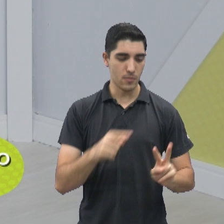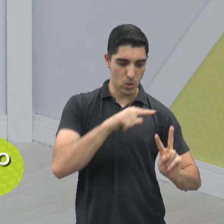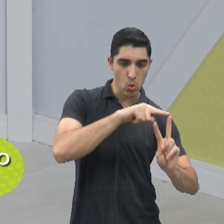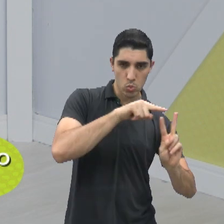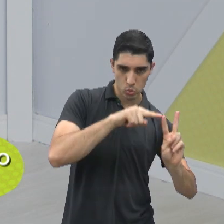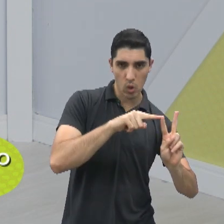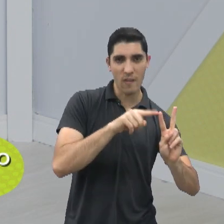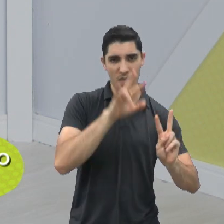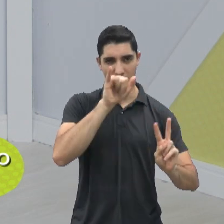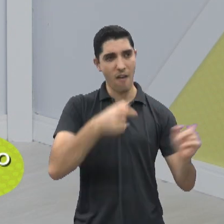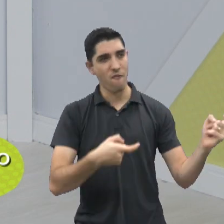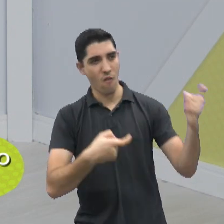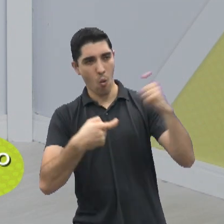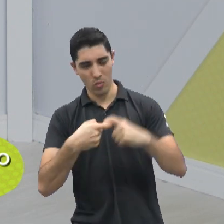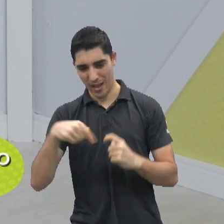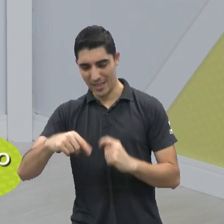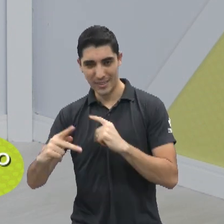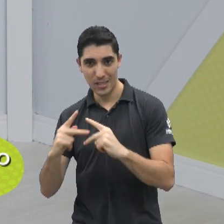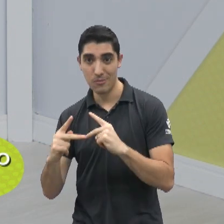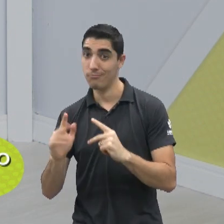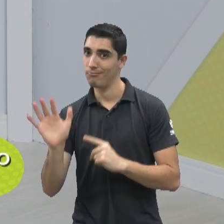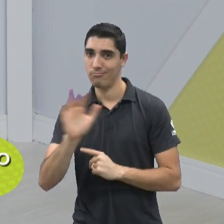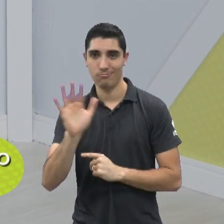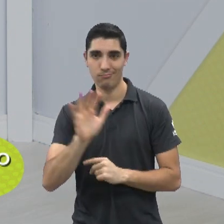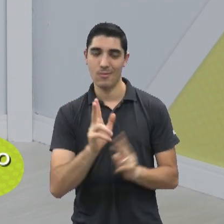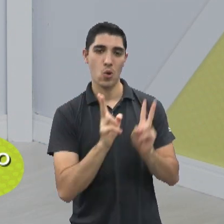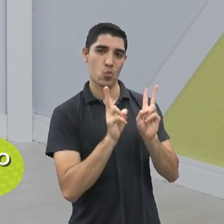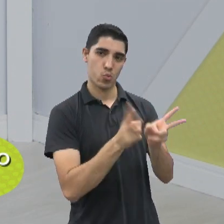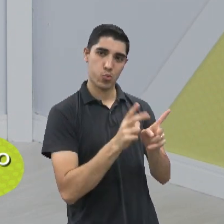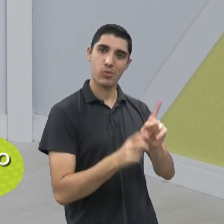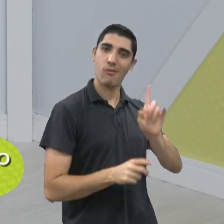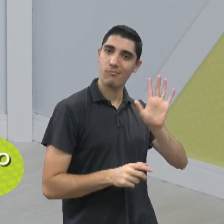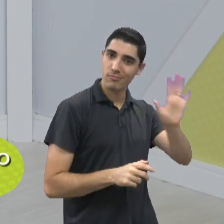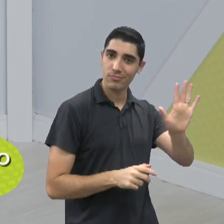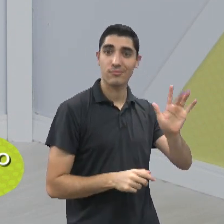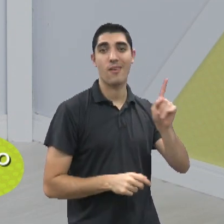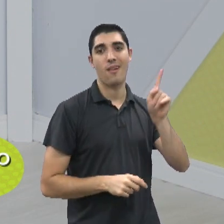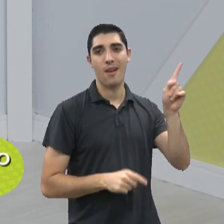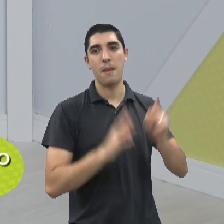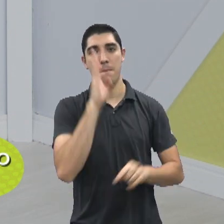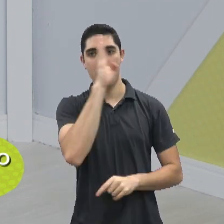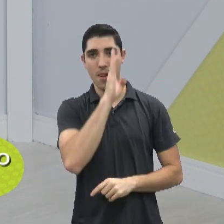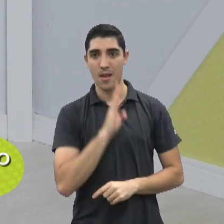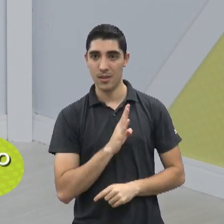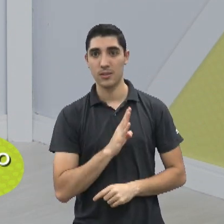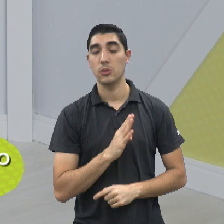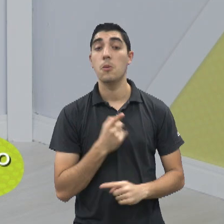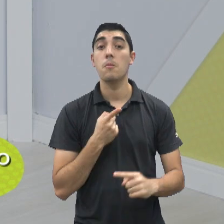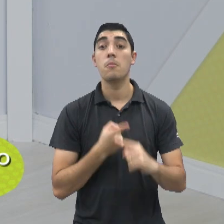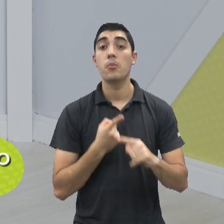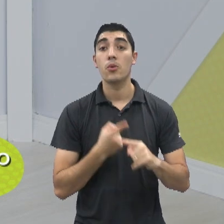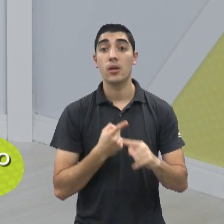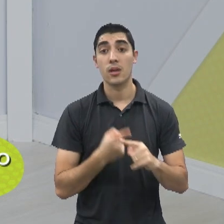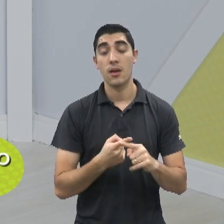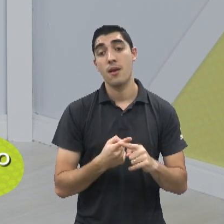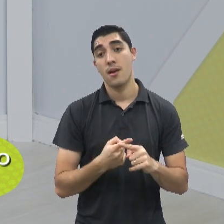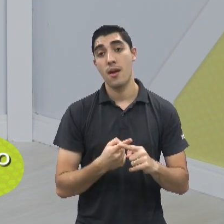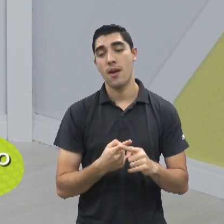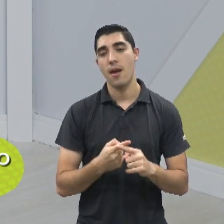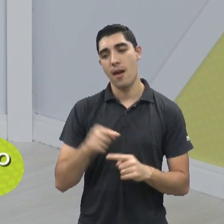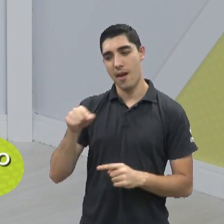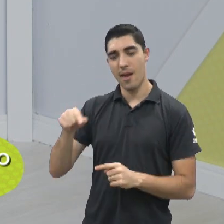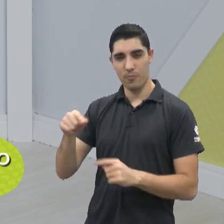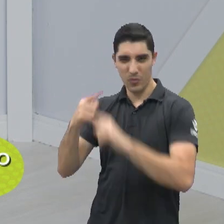voltam para o time do São José, não se reintegram com a equipe, porque eles já ficam com a seleção brasileira e desfalcam o time nas quartas de final do